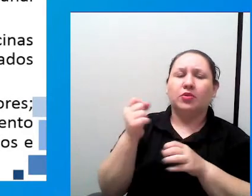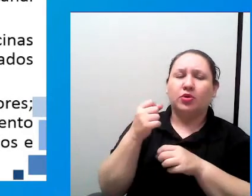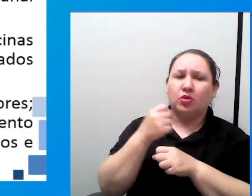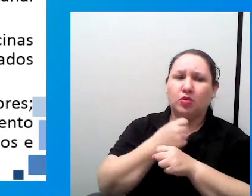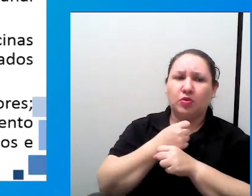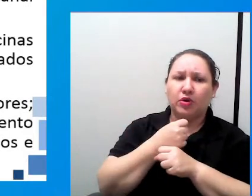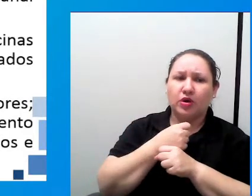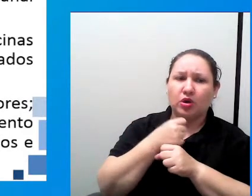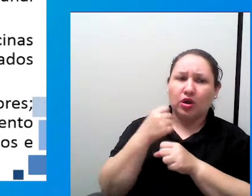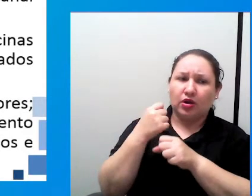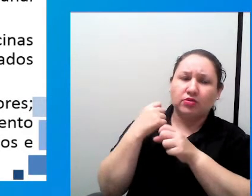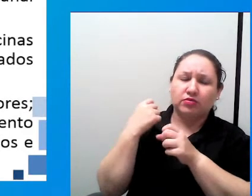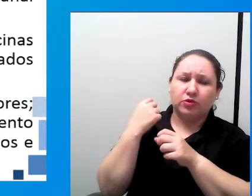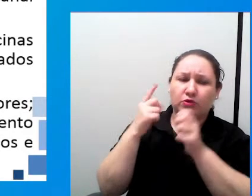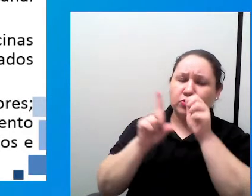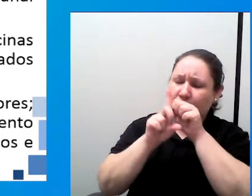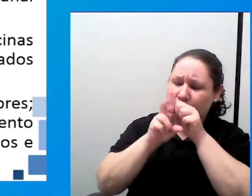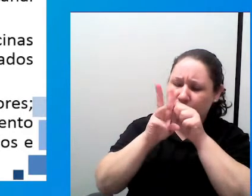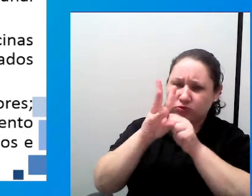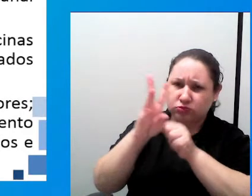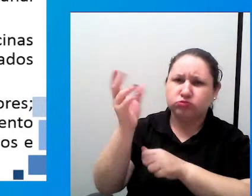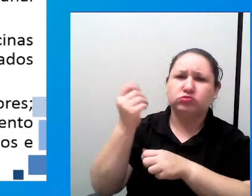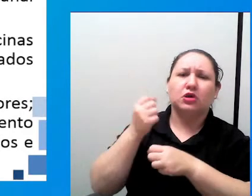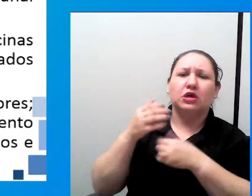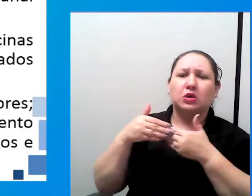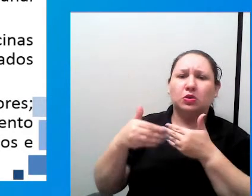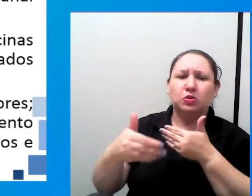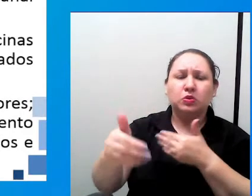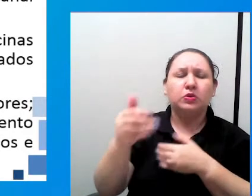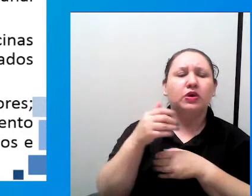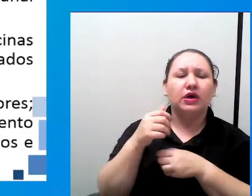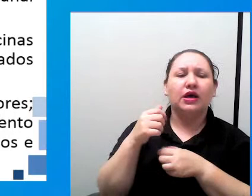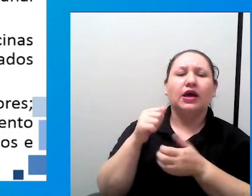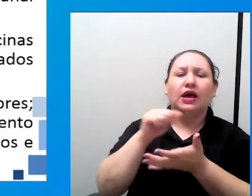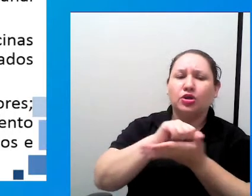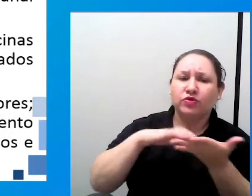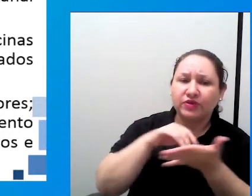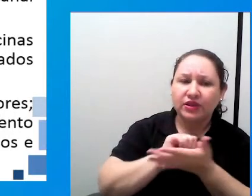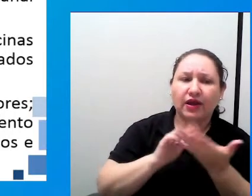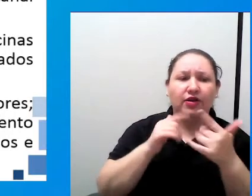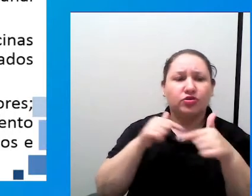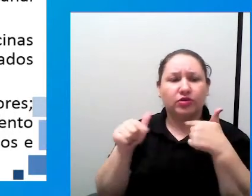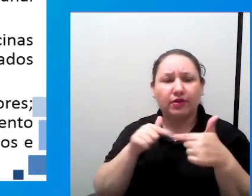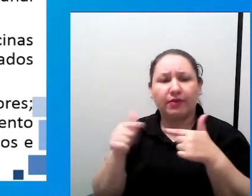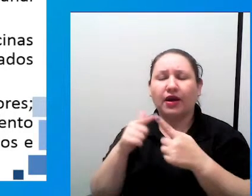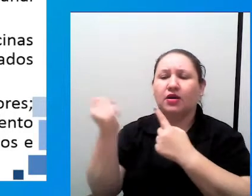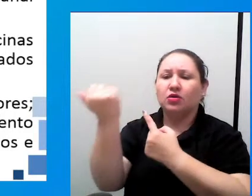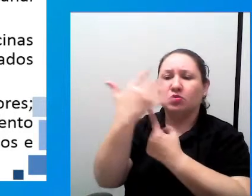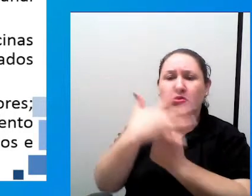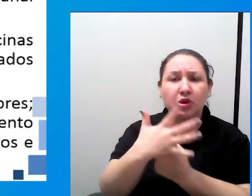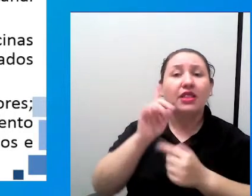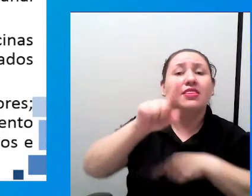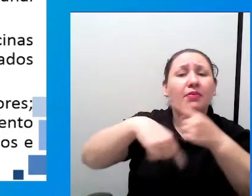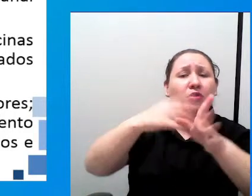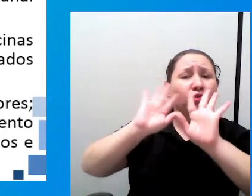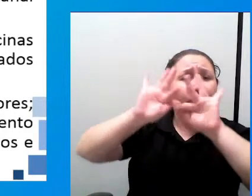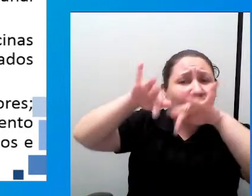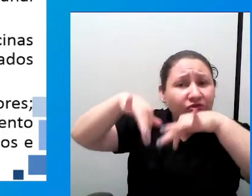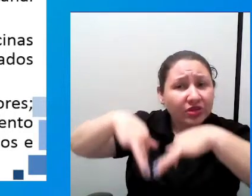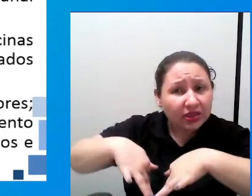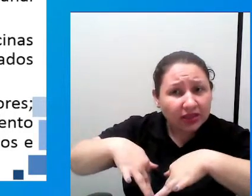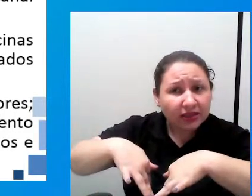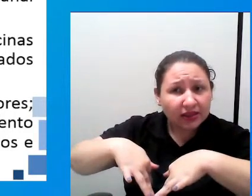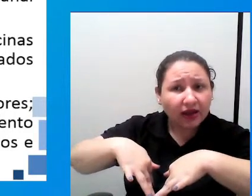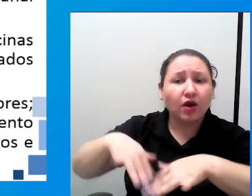de sala de aula, fora da sala, né, pesquisa de campo, etc., no final do semestre, eles participam da